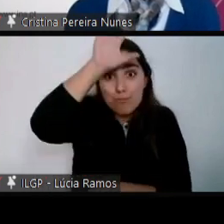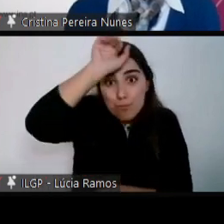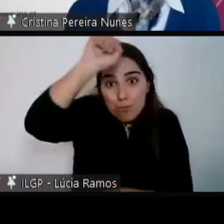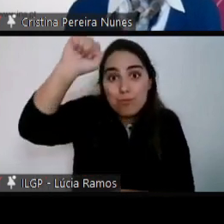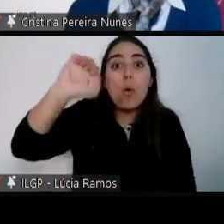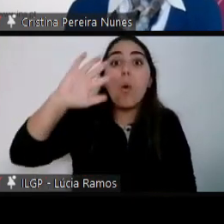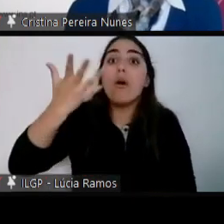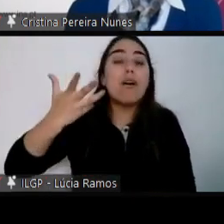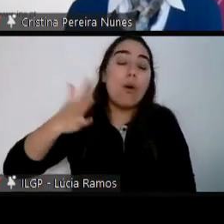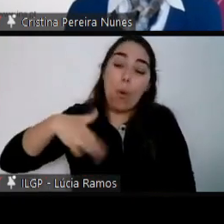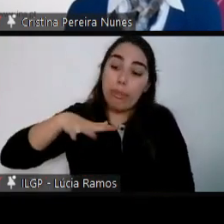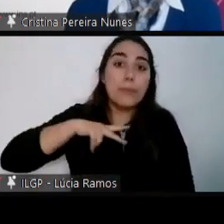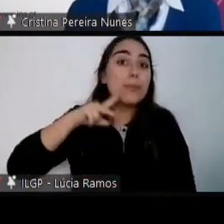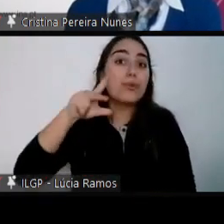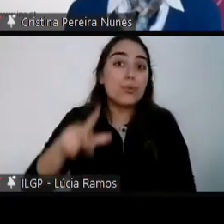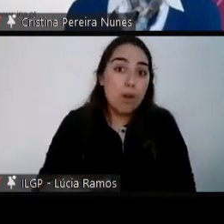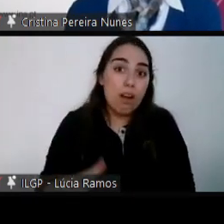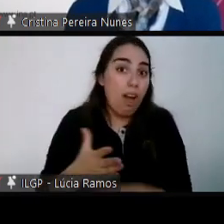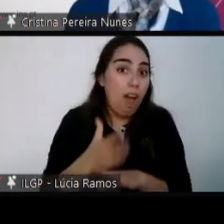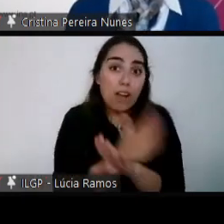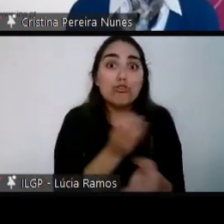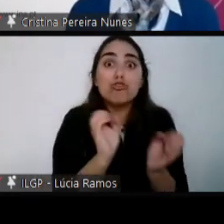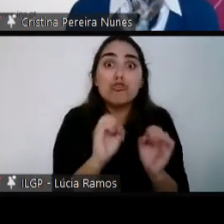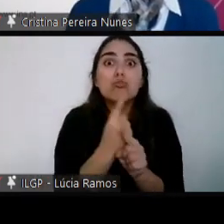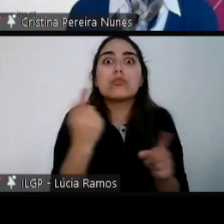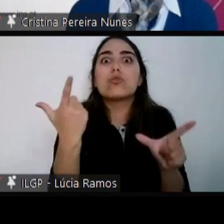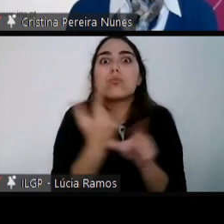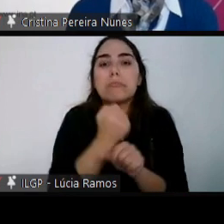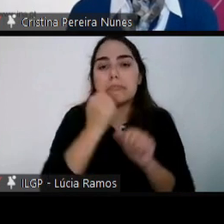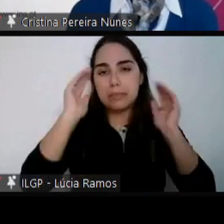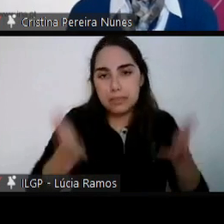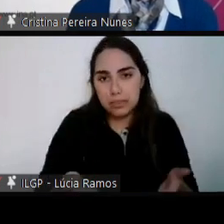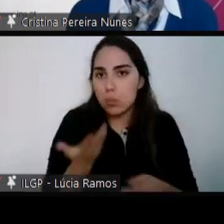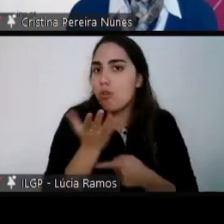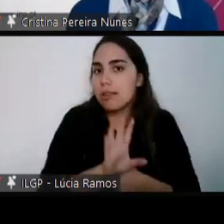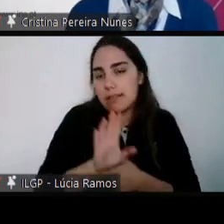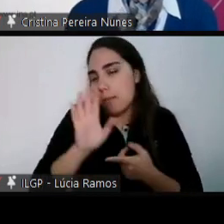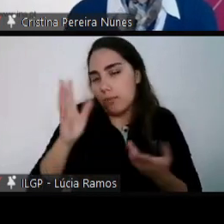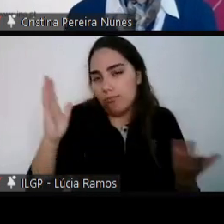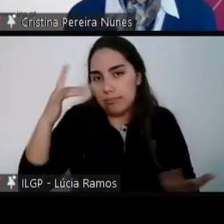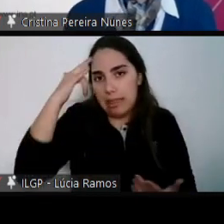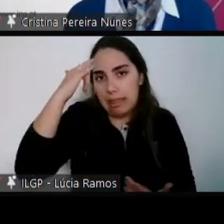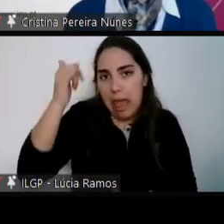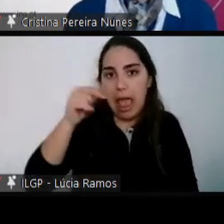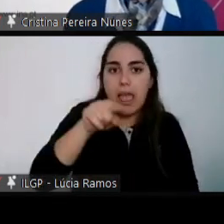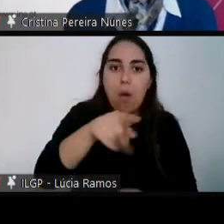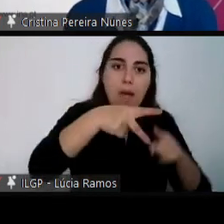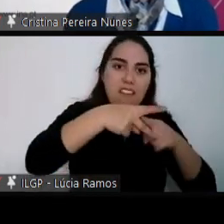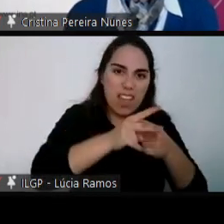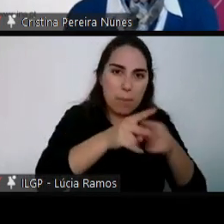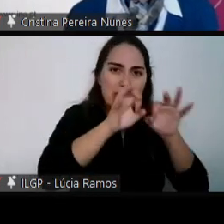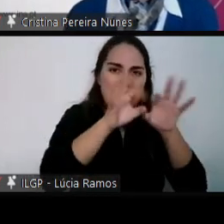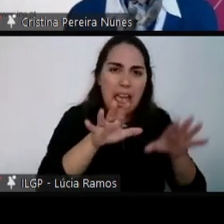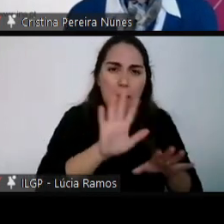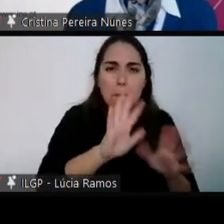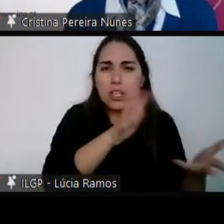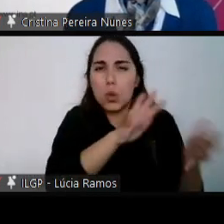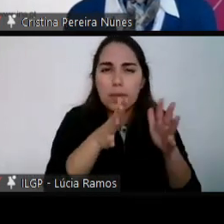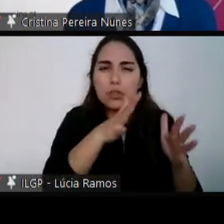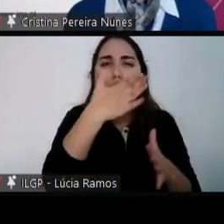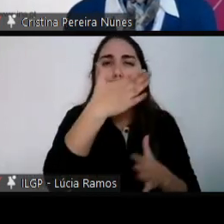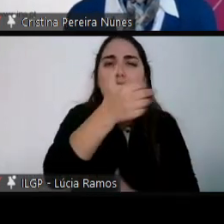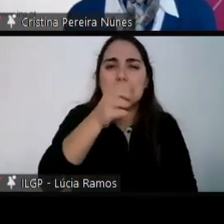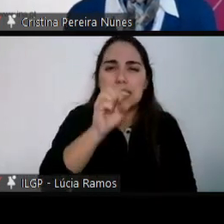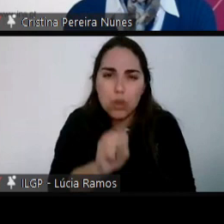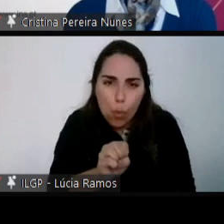tínhamos que comprar ferramentas caríssimas. Eu posso-vos dar uma ideia que uma ferramenta equivalente a estas custava de 150 a 200 mil euros, pagávamos 20